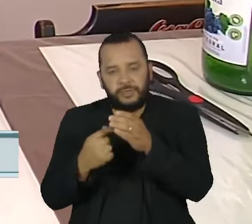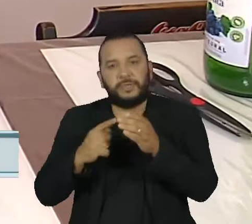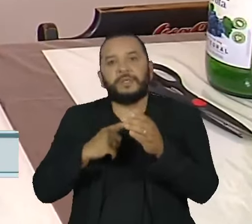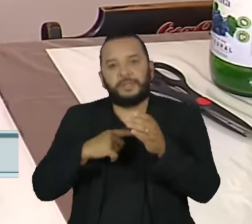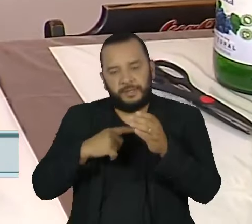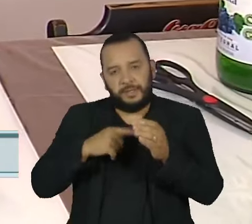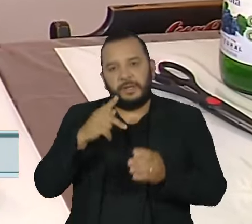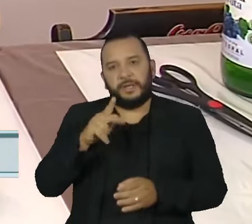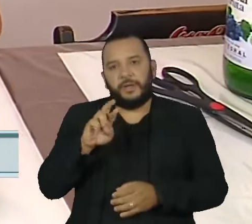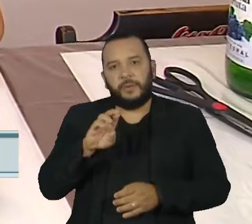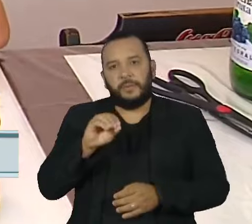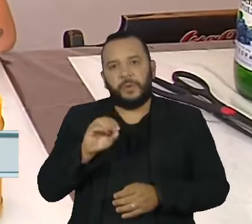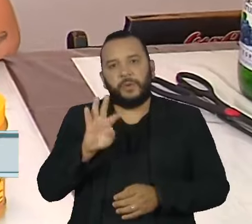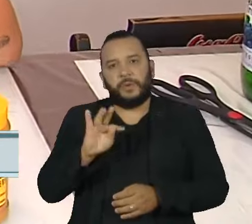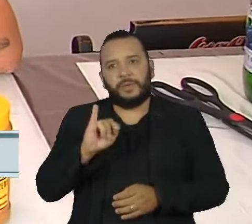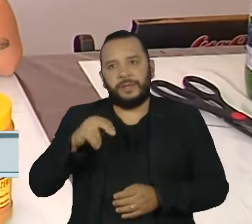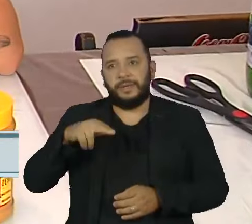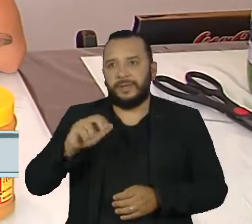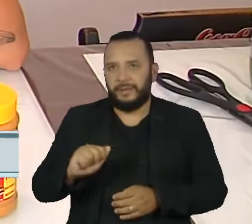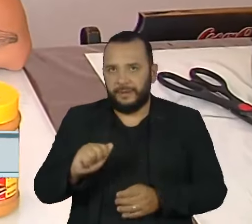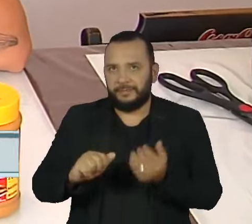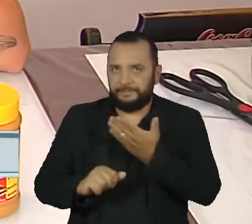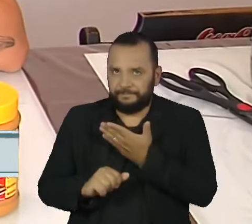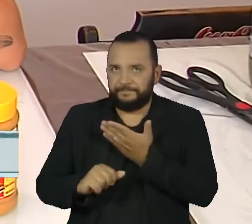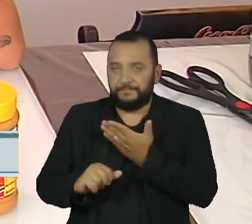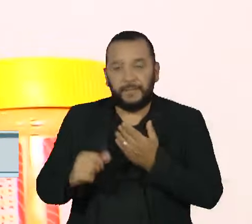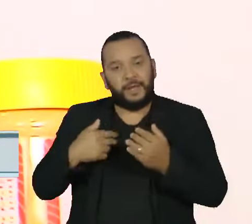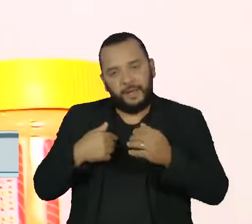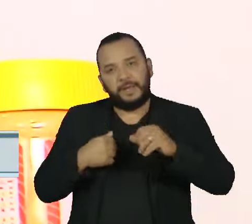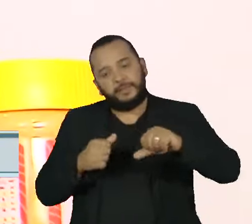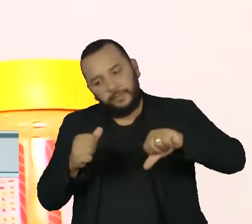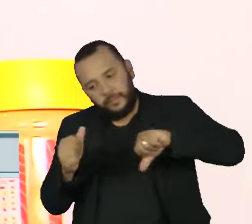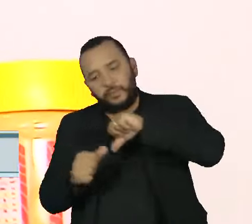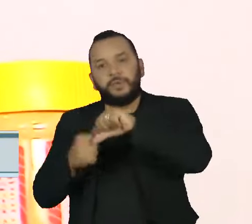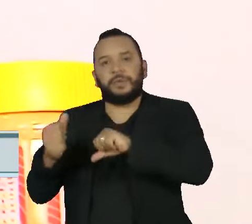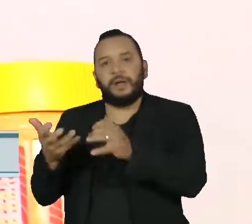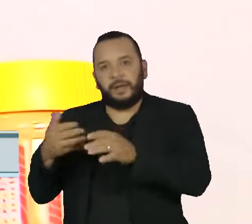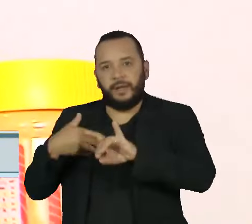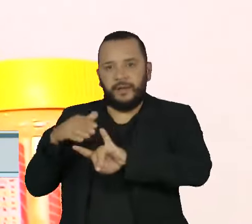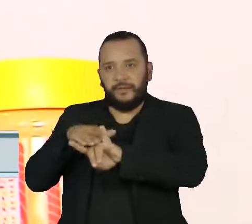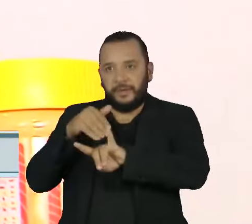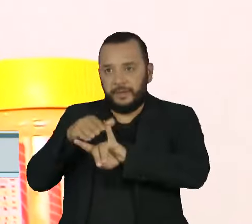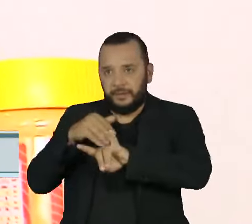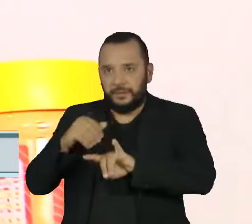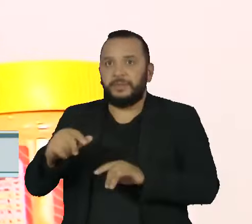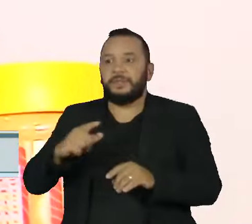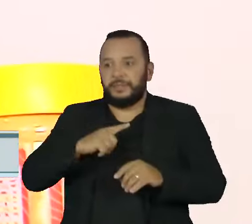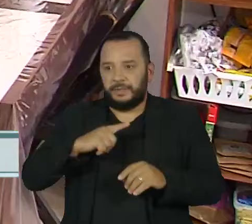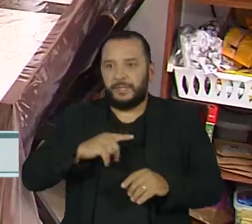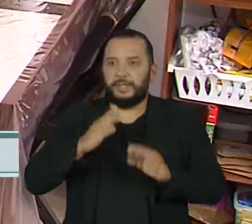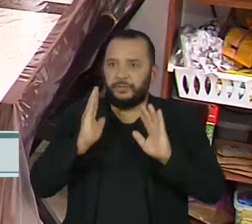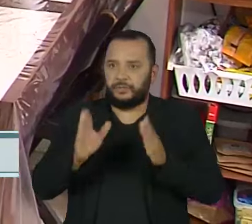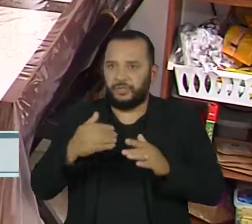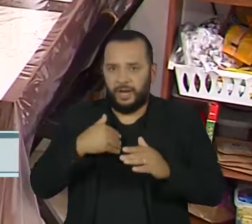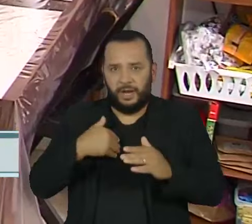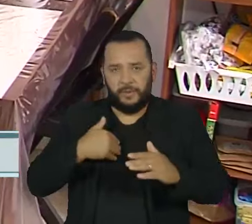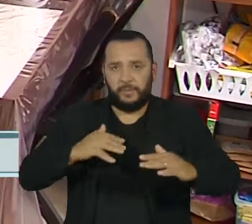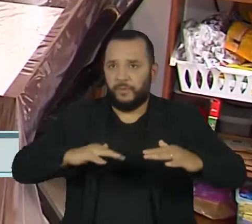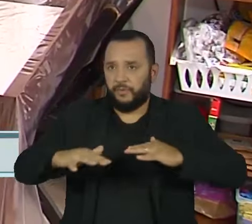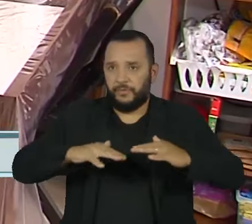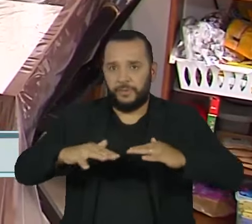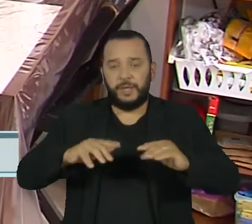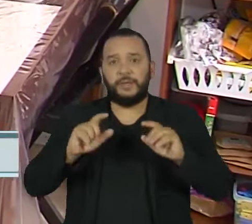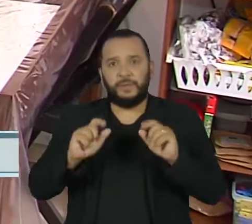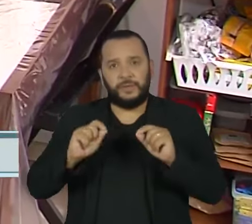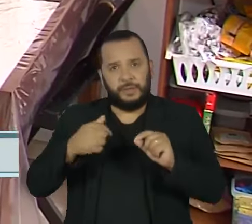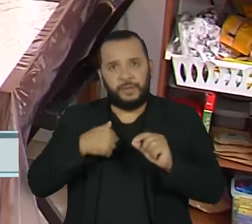Talita que é vegetariana busca agora a transição para o veganismo ela aderiu ao movimento vegano que estimula os